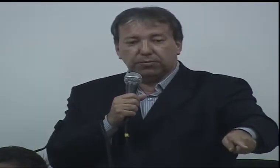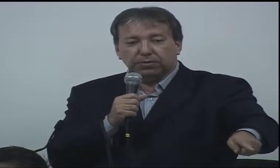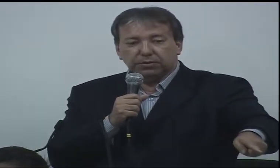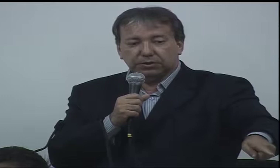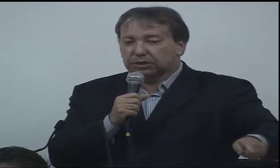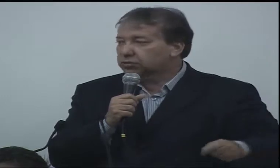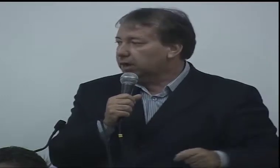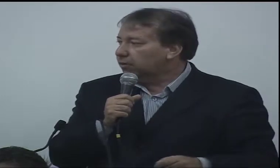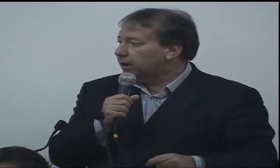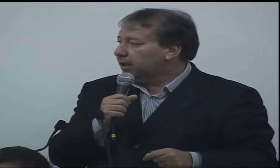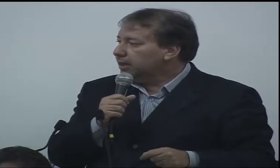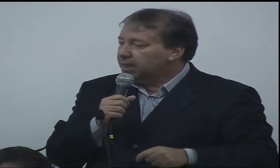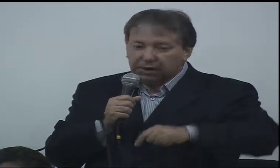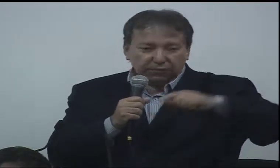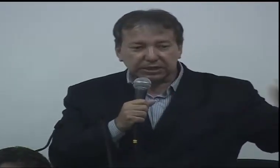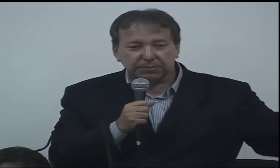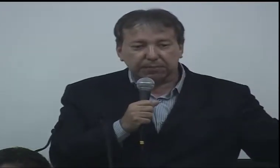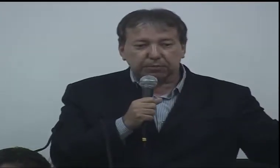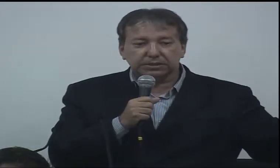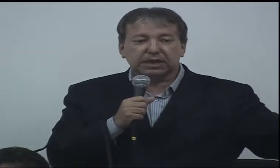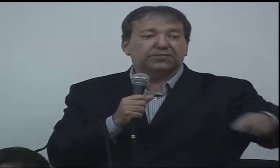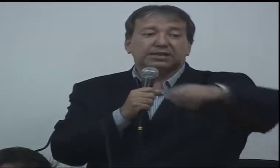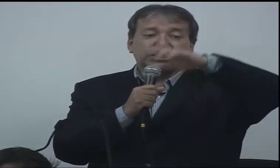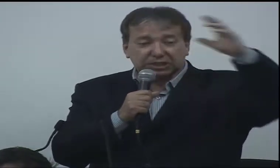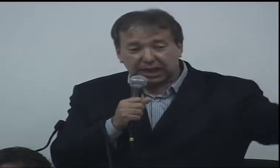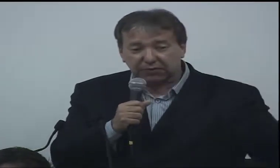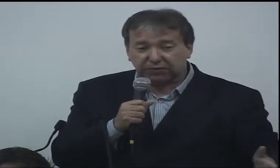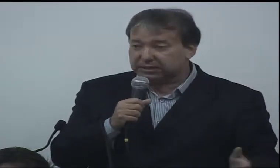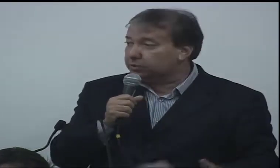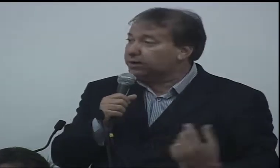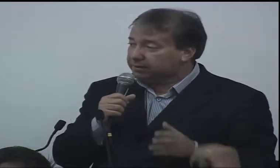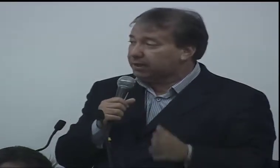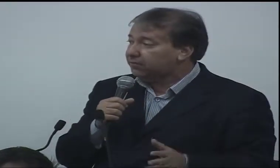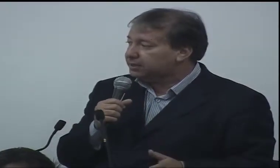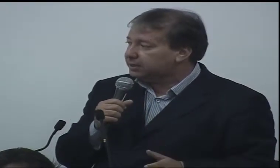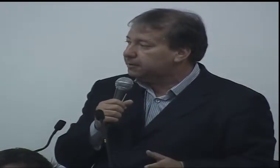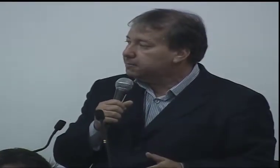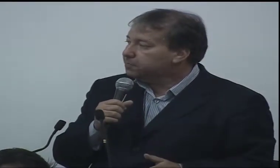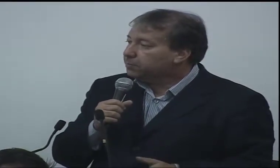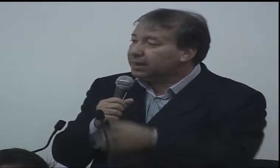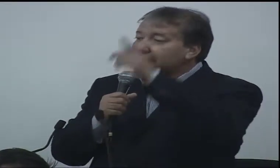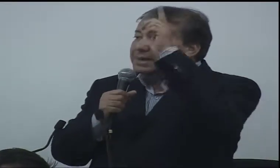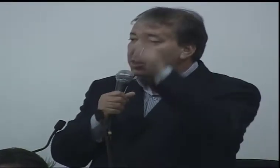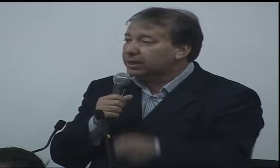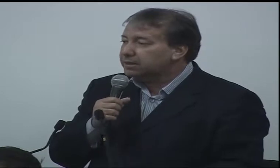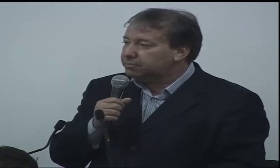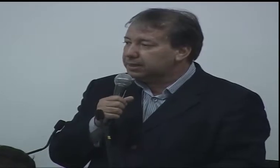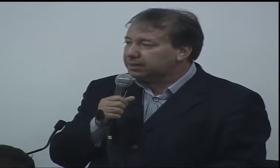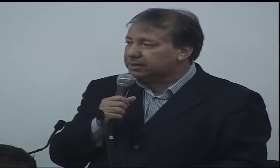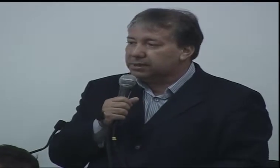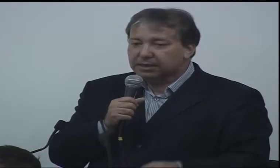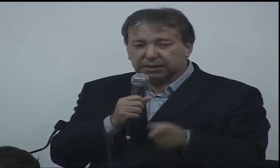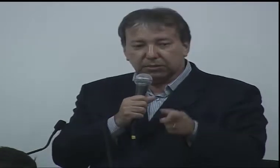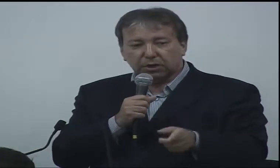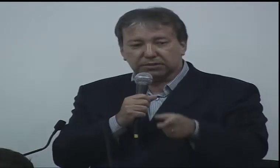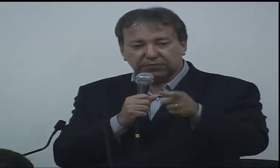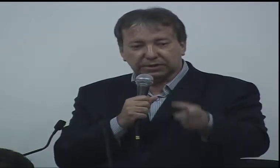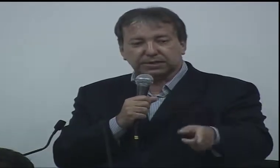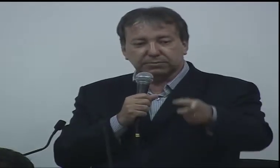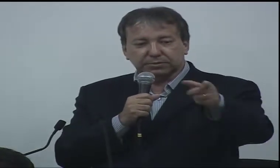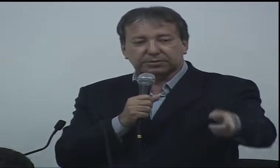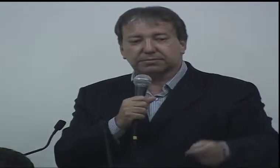não deixe o carro lá, ele vai chamar a polícia, ele vai deixar de fazer o que ele tem que fazer, porque ele não admite que